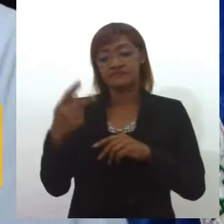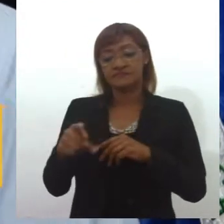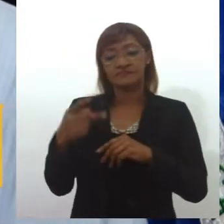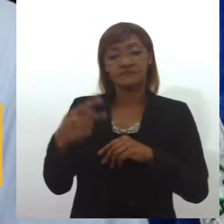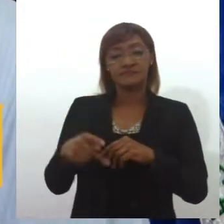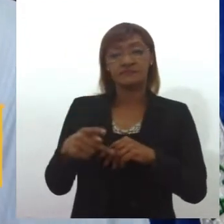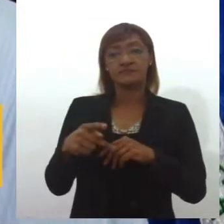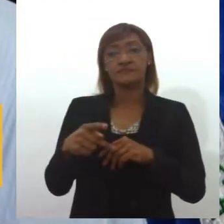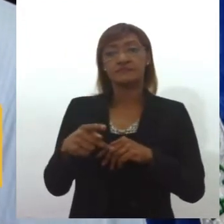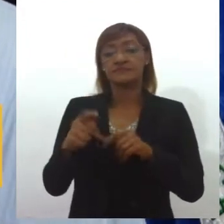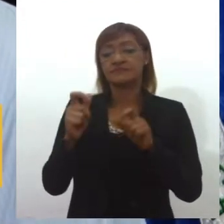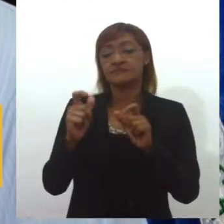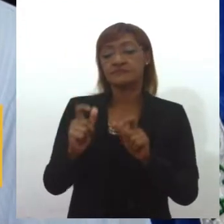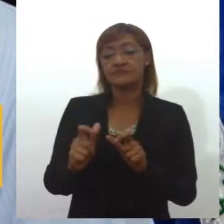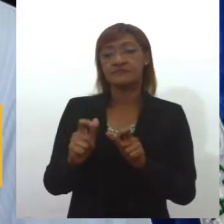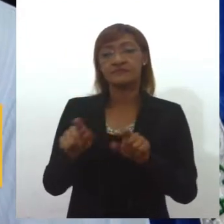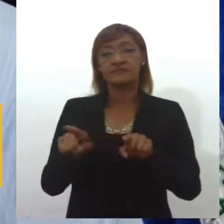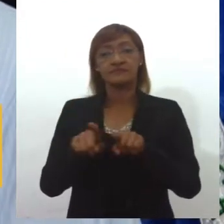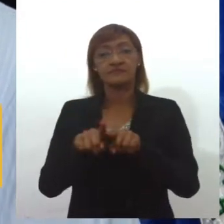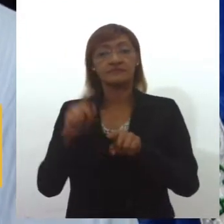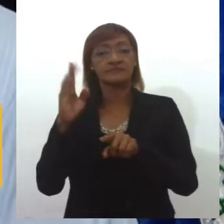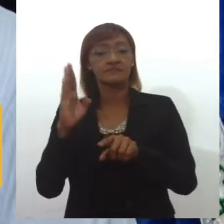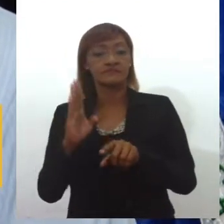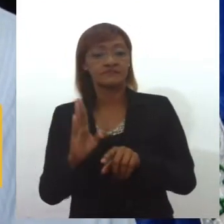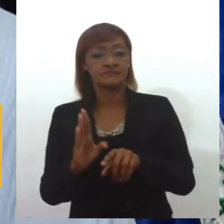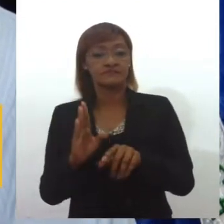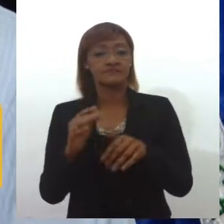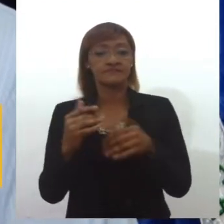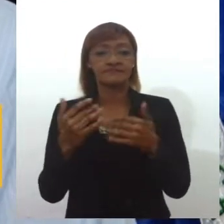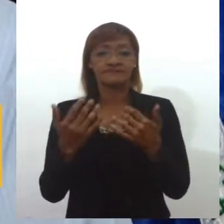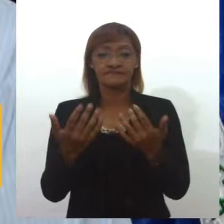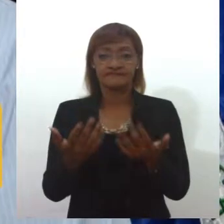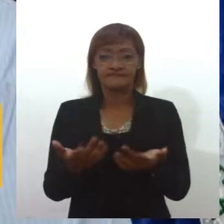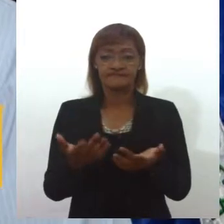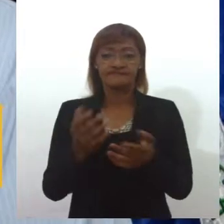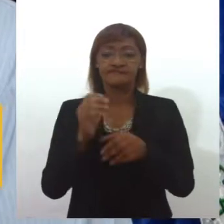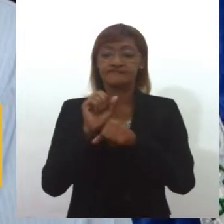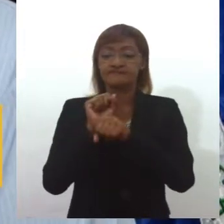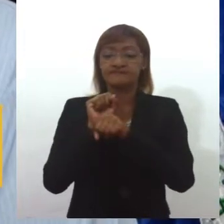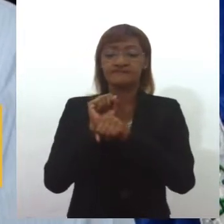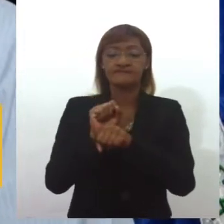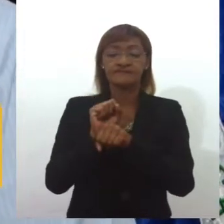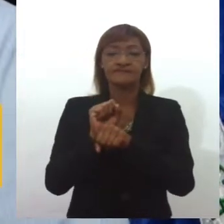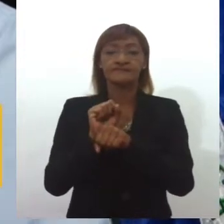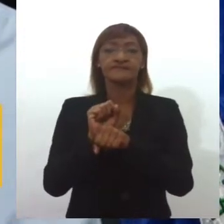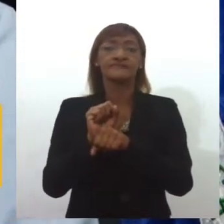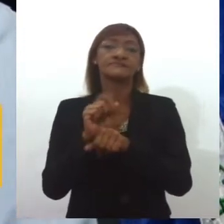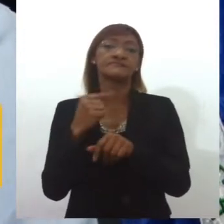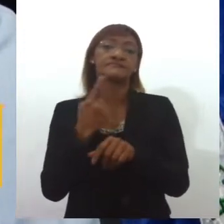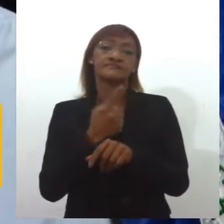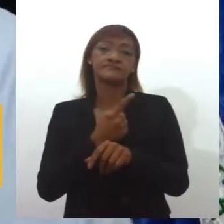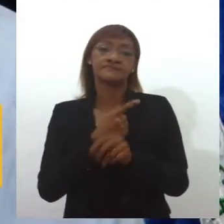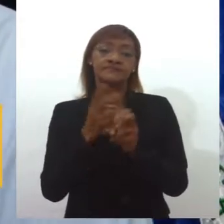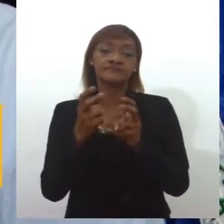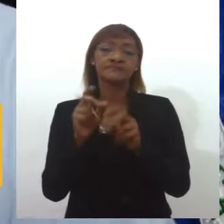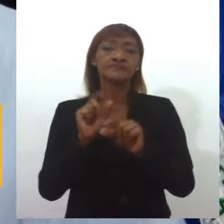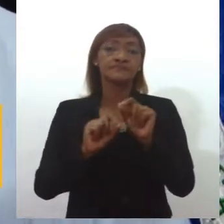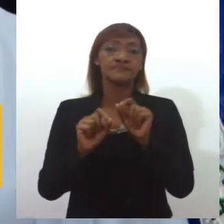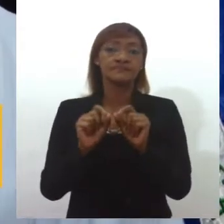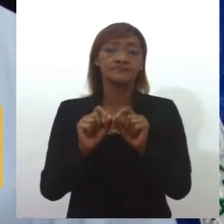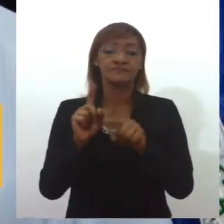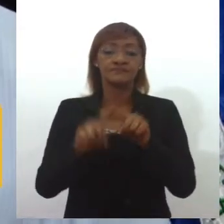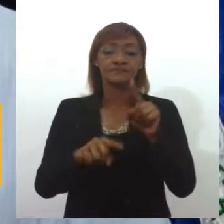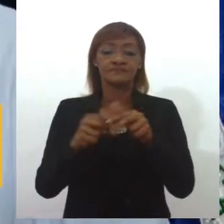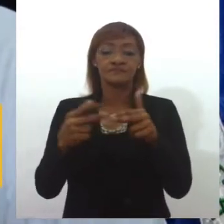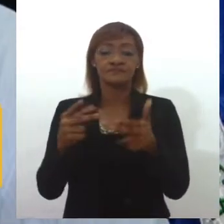local. Com a parada total da produção, nós temos o quê? A falta de produtos. A falta de